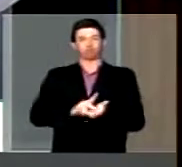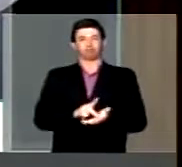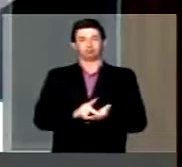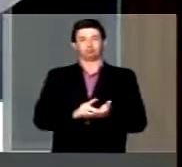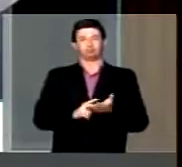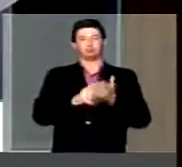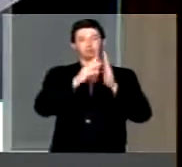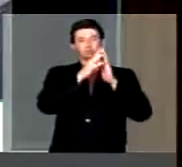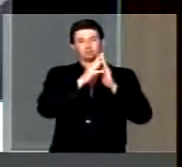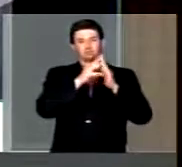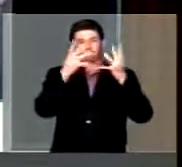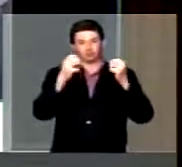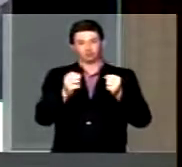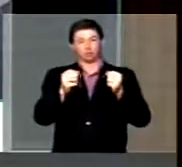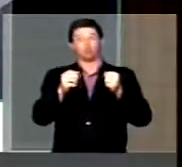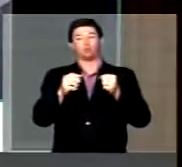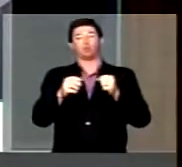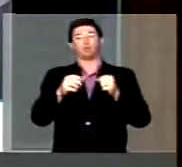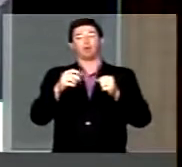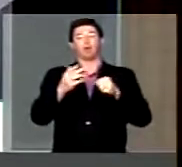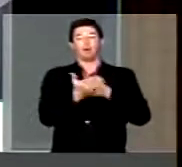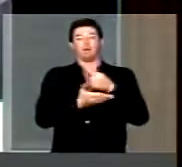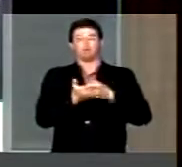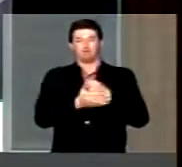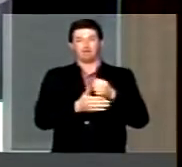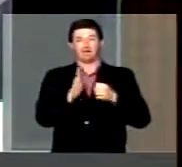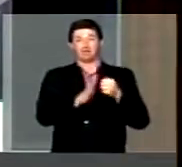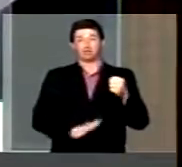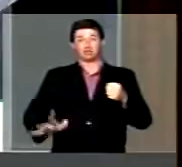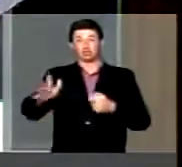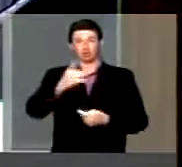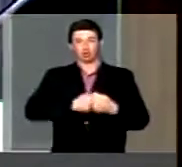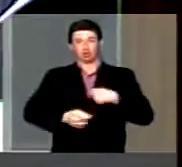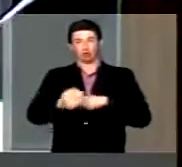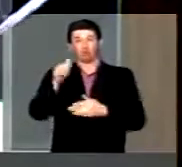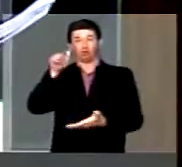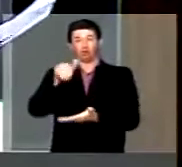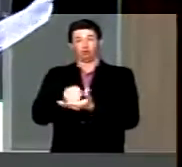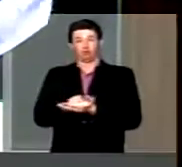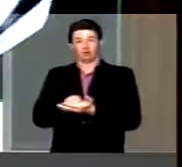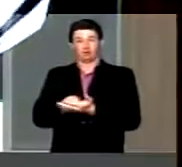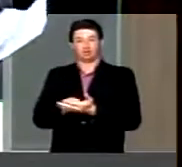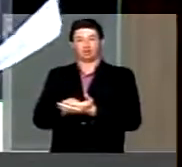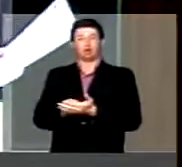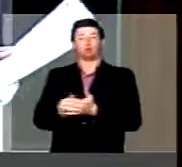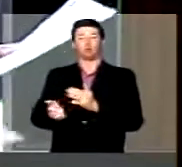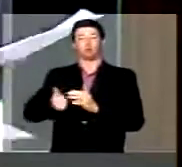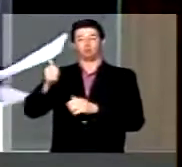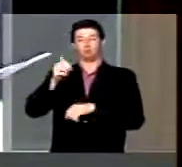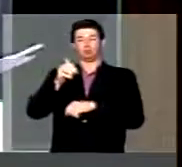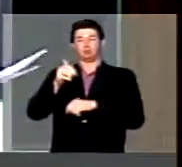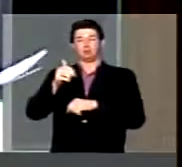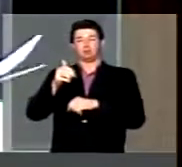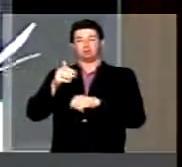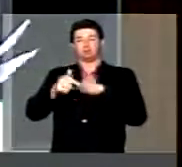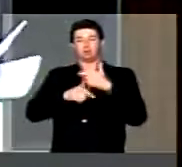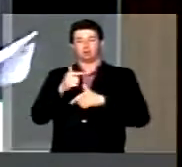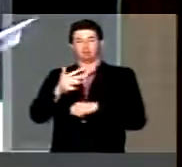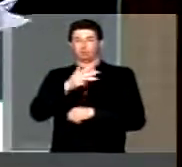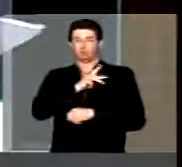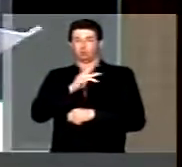consolidado com a adoção do famoso tripé macroeconômico, e ao final do primeiro mandato do presidente